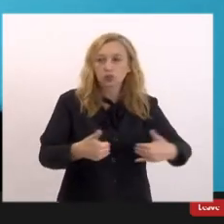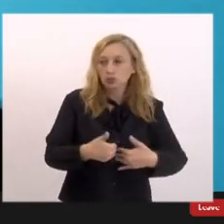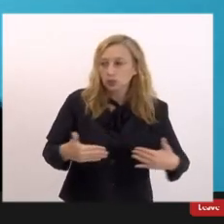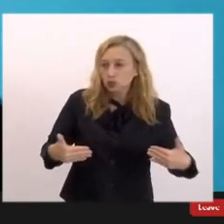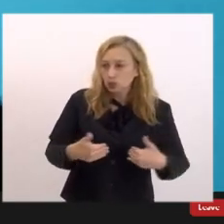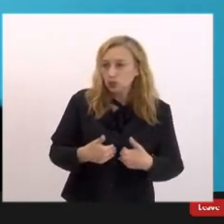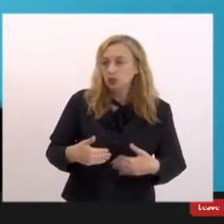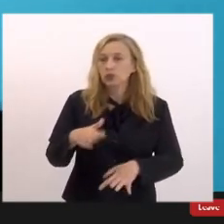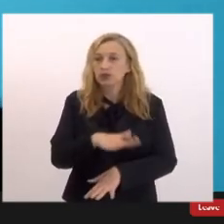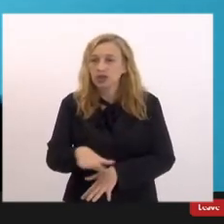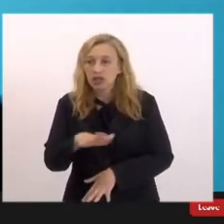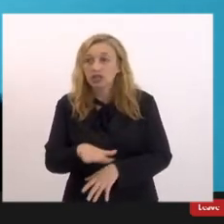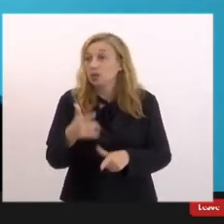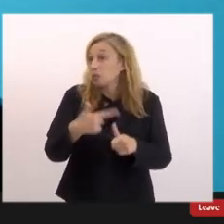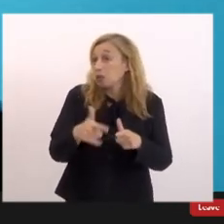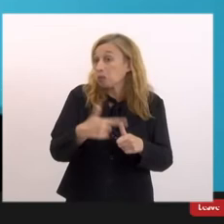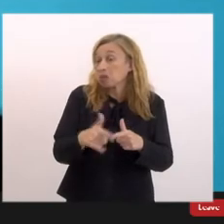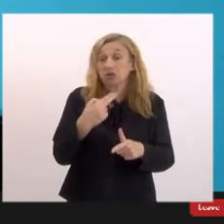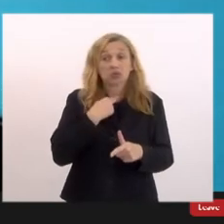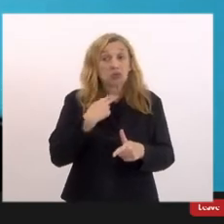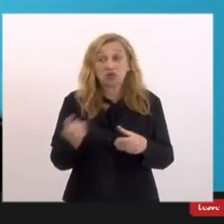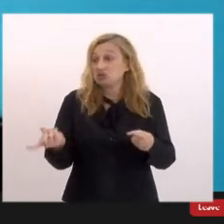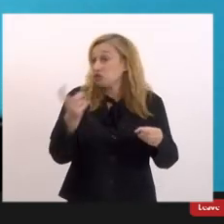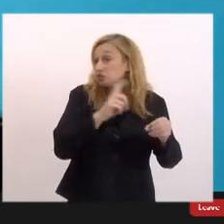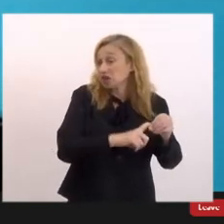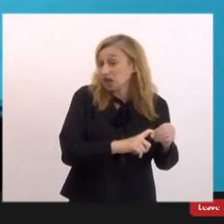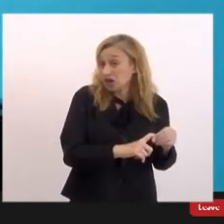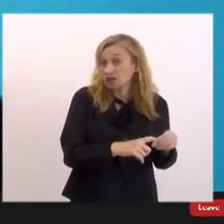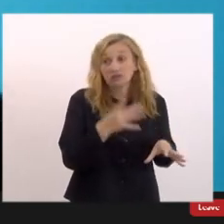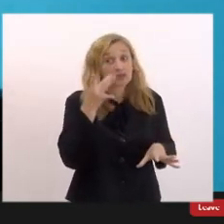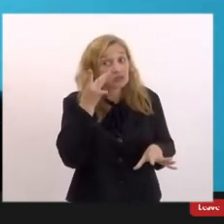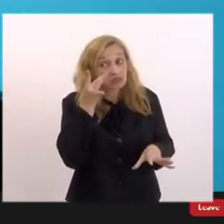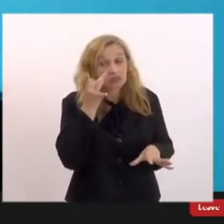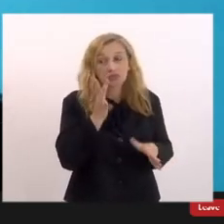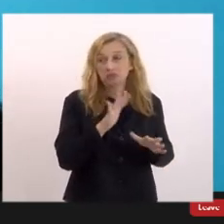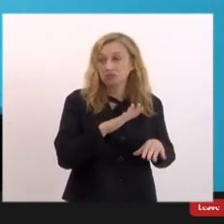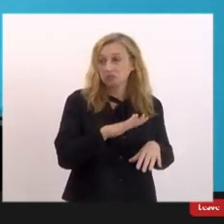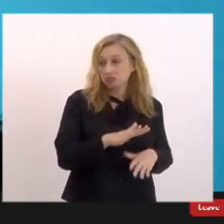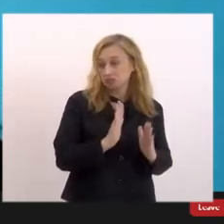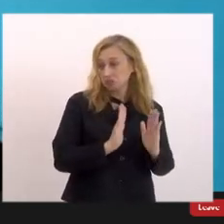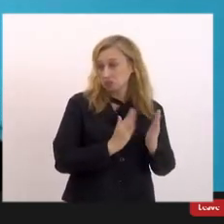comorbidade e elas não podem voltar para a escola municipal.